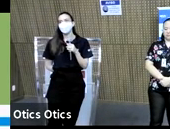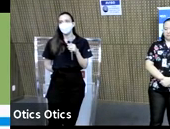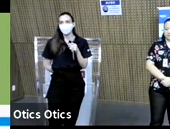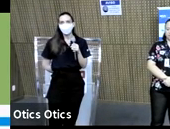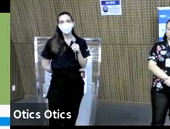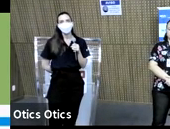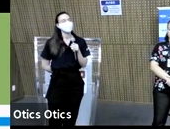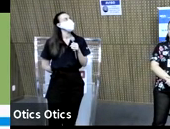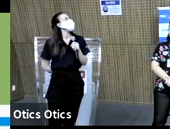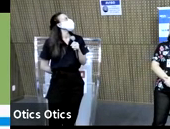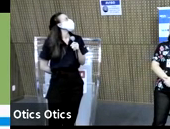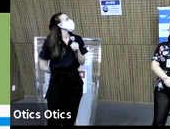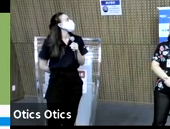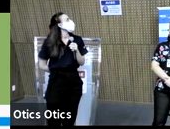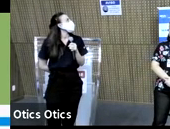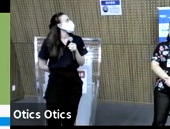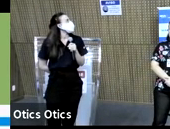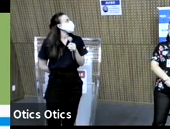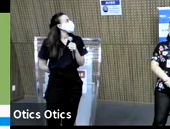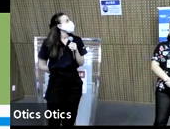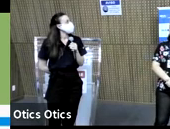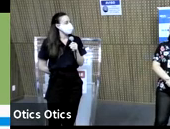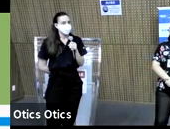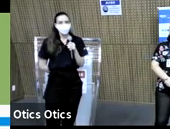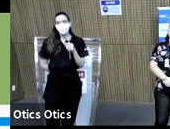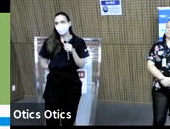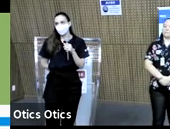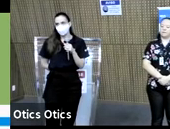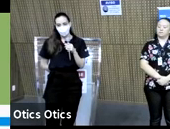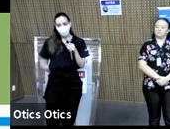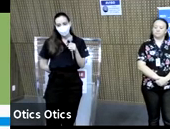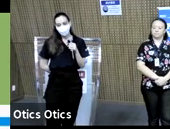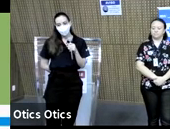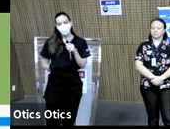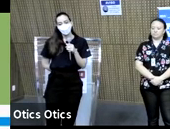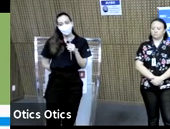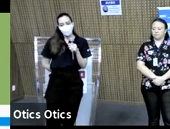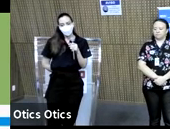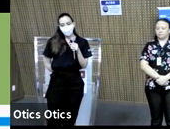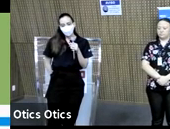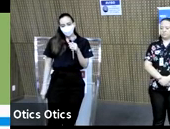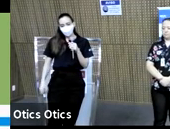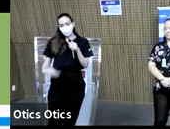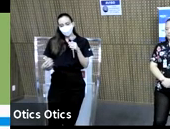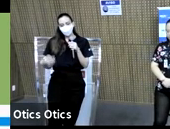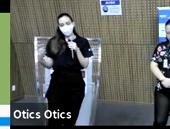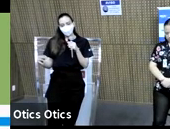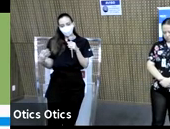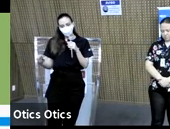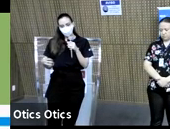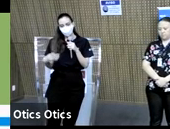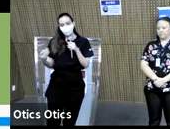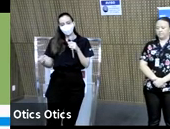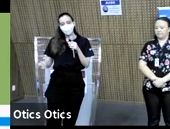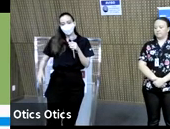são acompanhados, tanto por médicos, enfermeiros, ACS, sempre tendo um